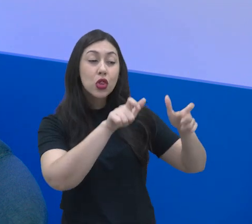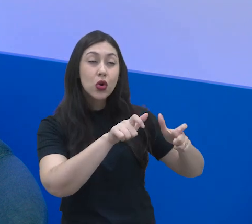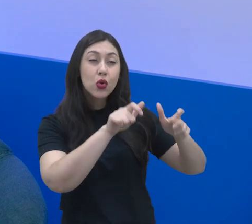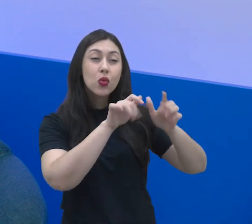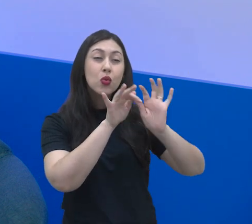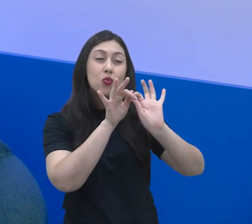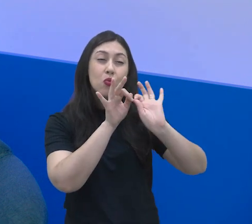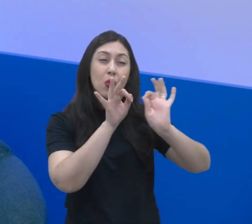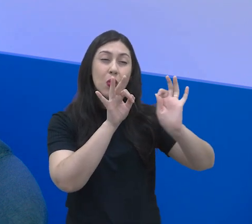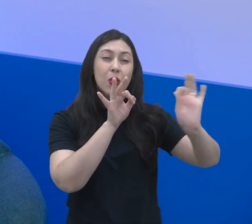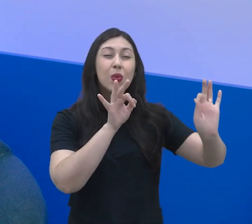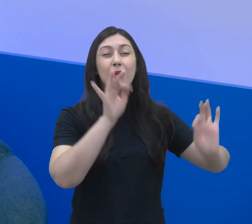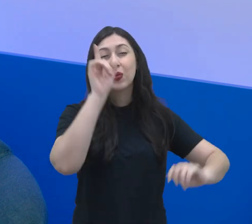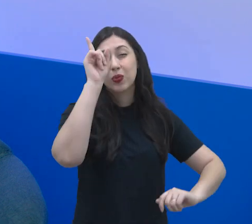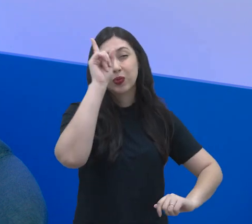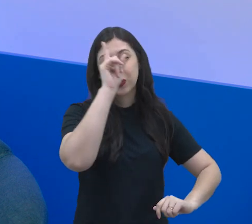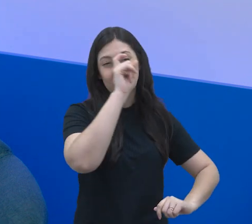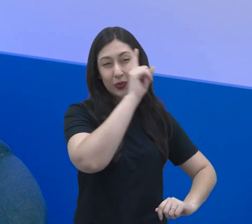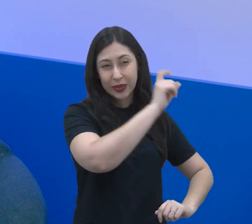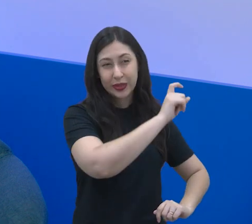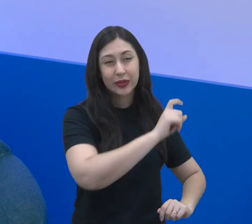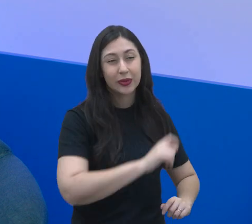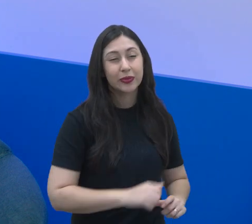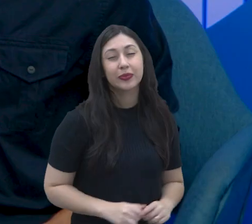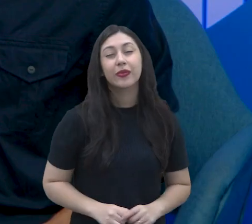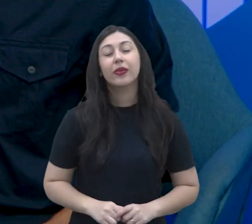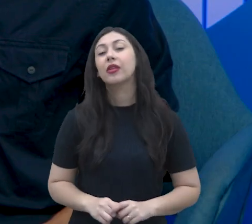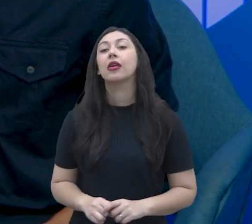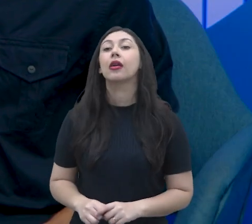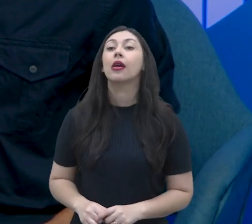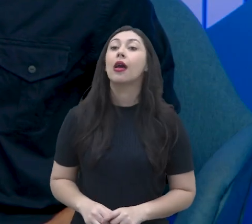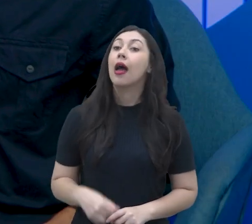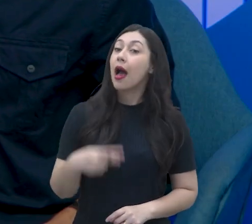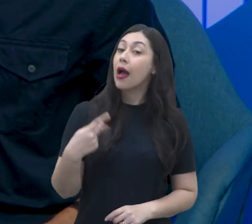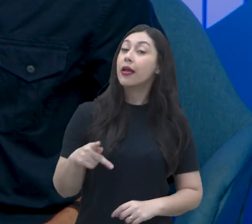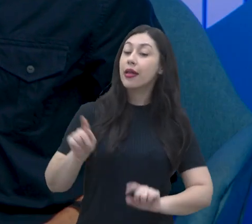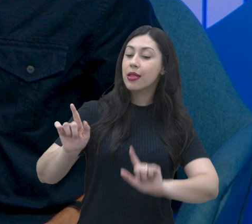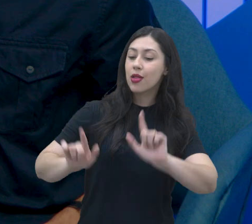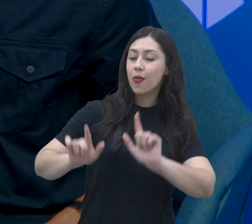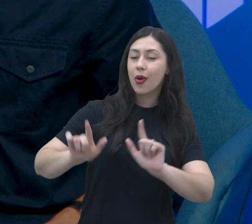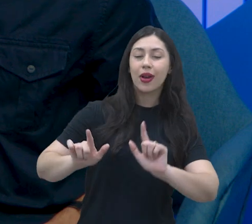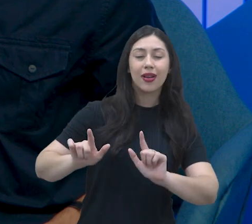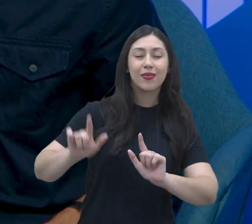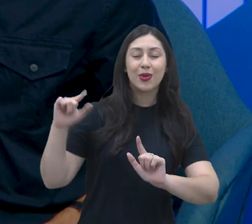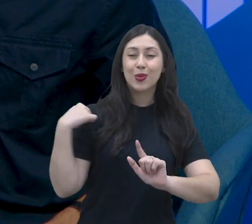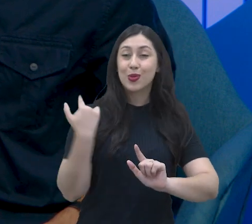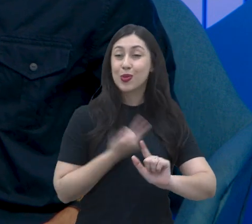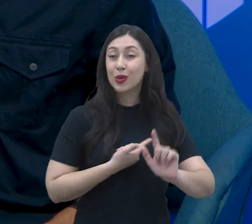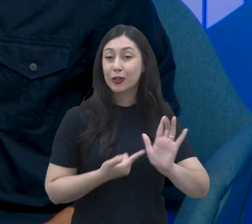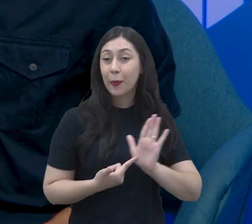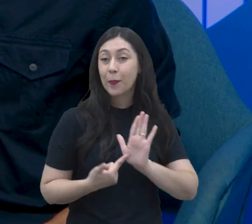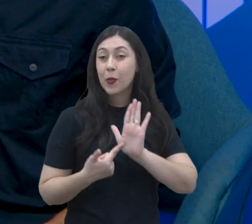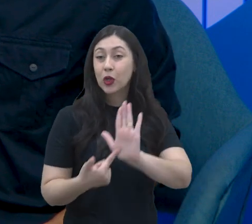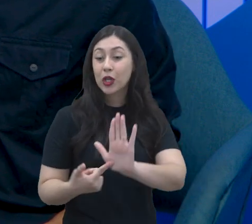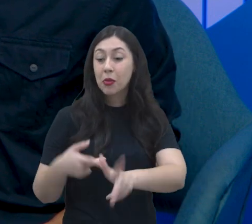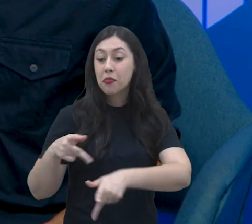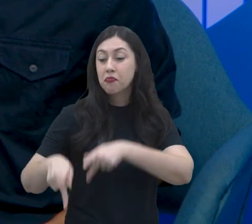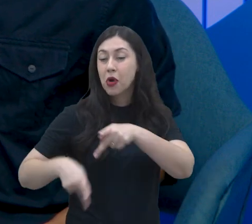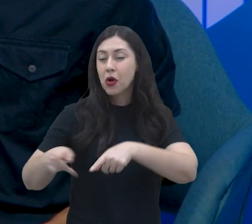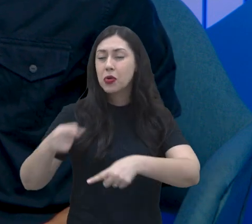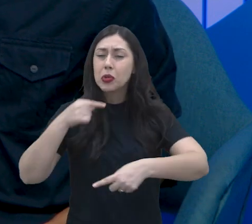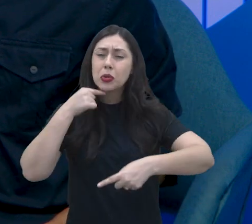mais longínquas, mais difíceis dos pacientes terem acesso. E, doutora, aqui no Sobre Política a gente também traz as dúvidas